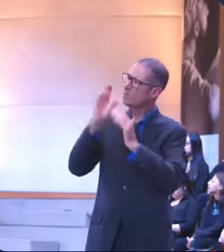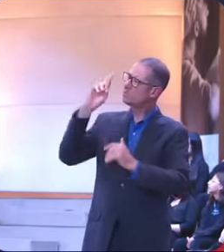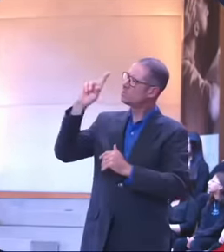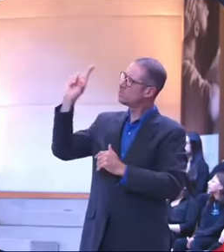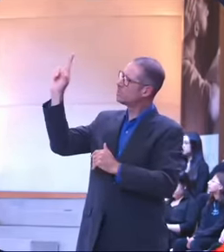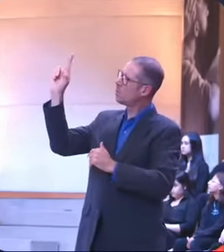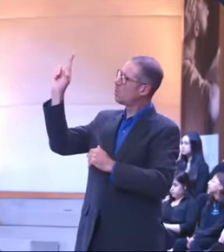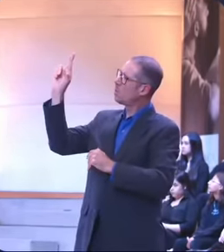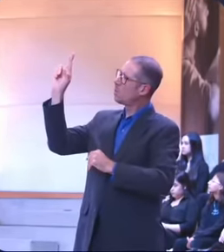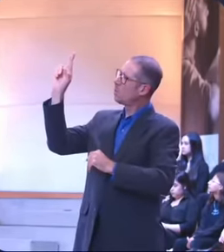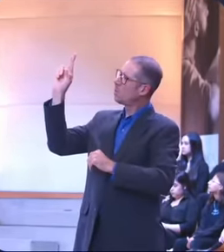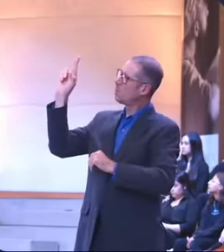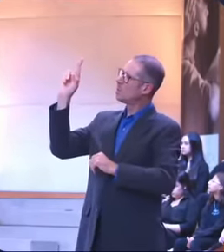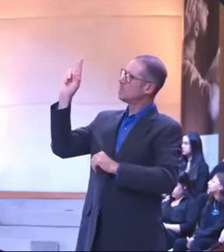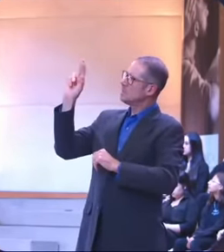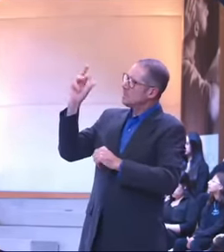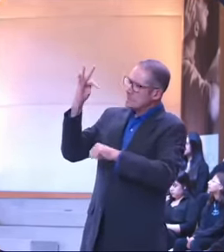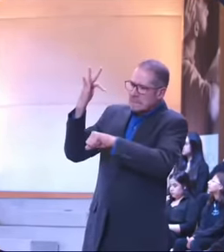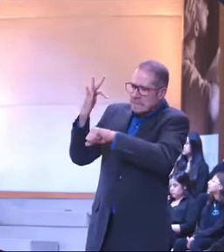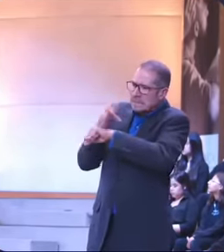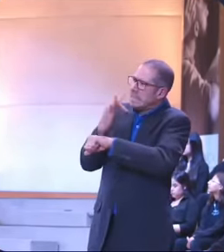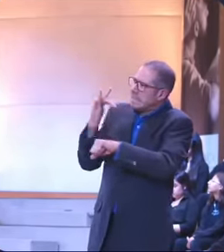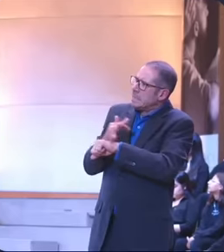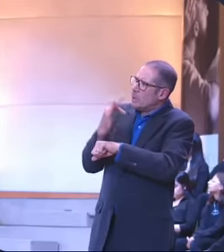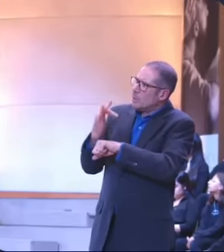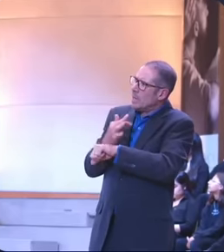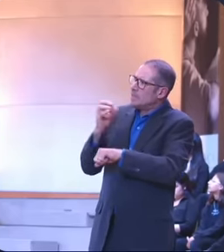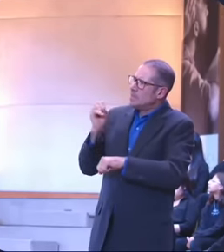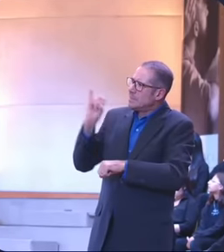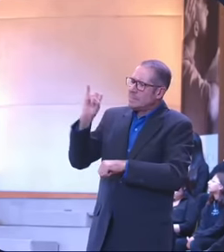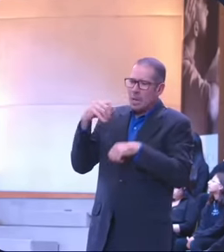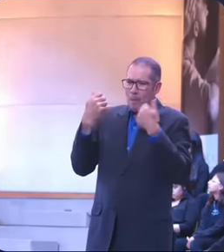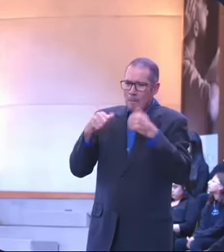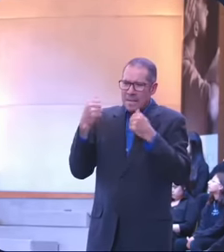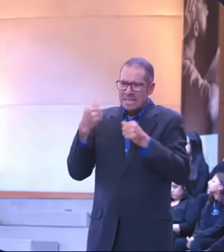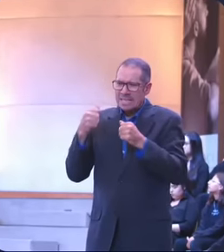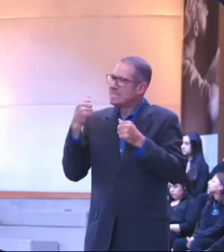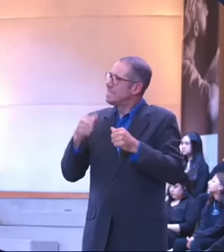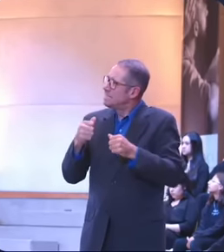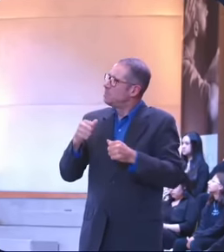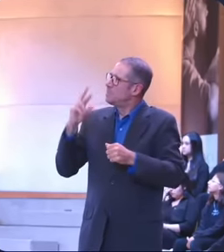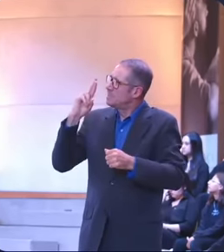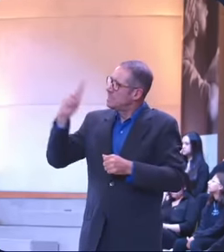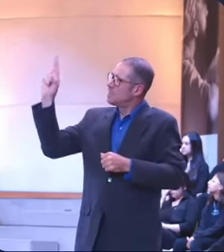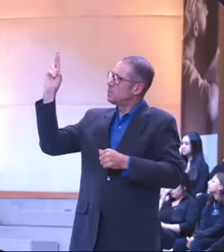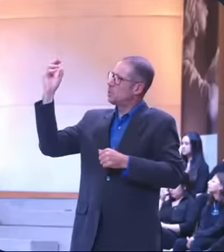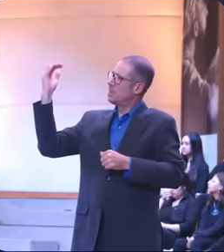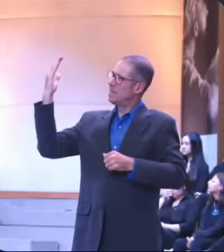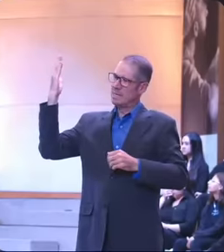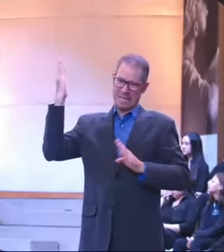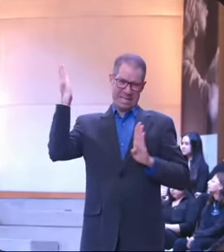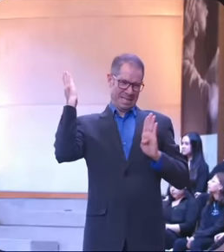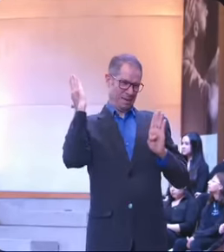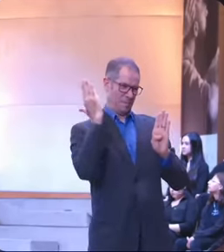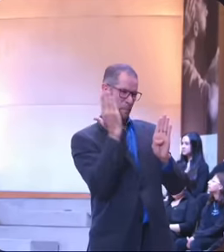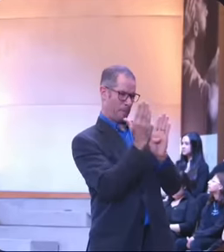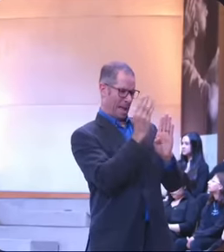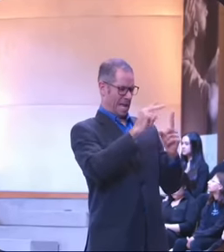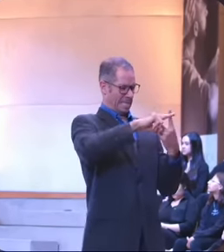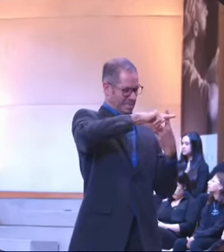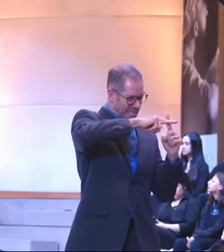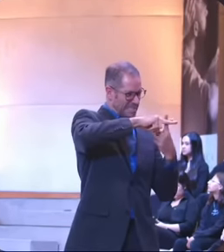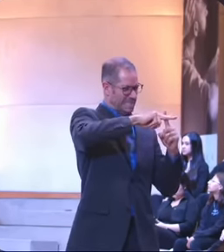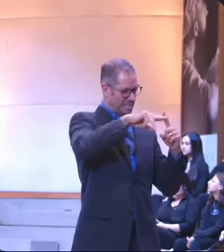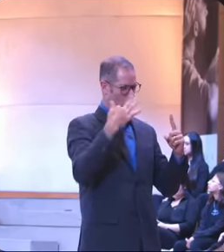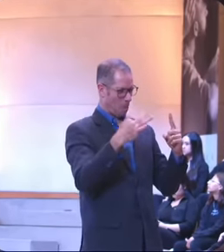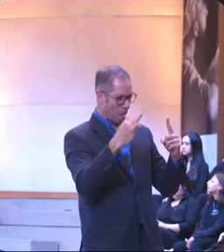Senhor, torna-te irresistível. Se for preciso, arrebenta, mas salva essa pessoa. Sabe